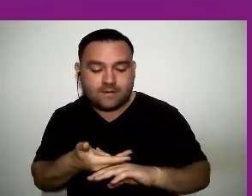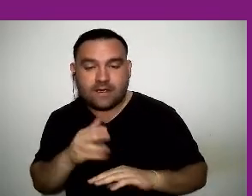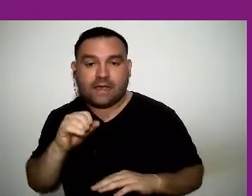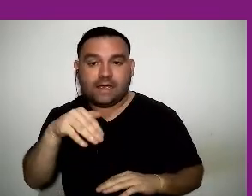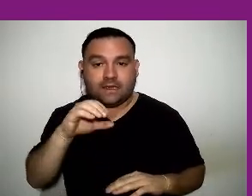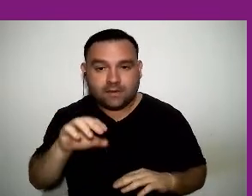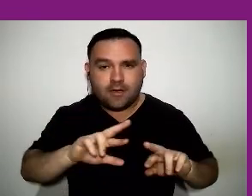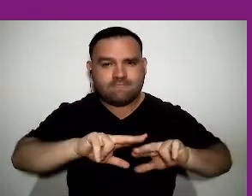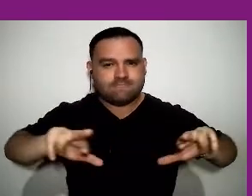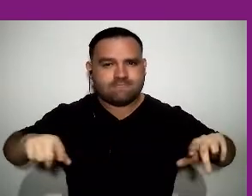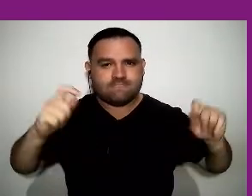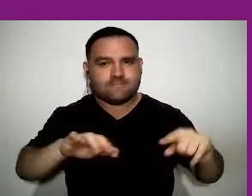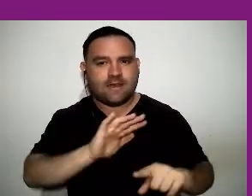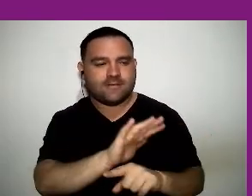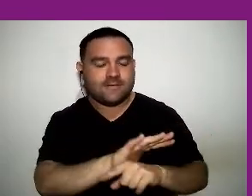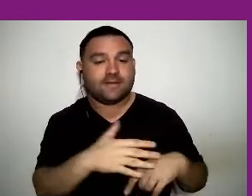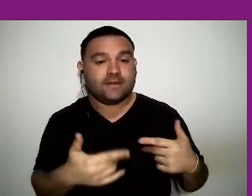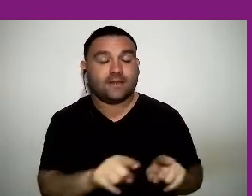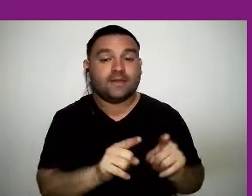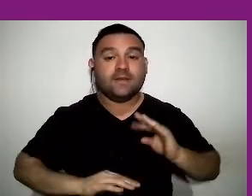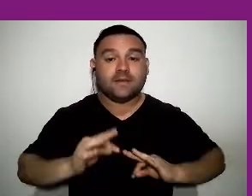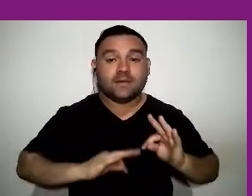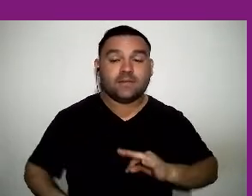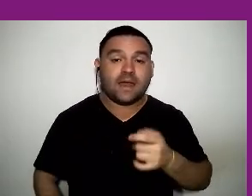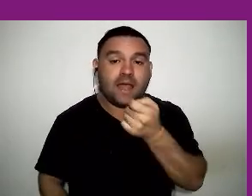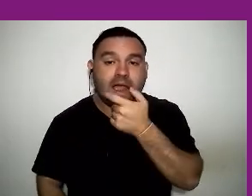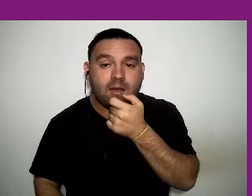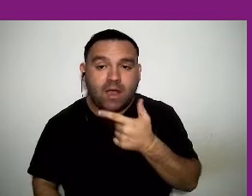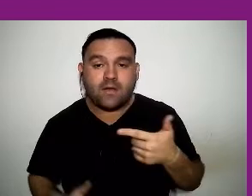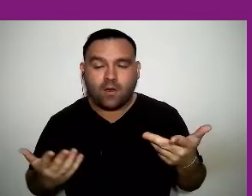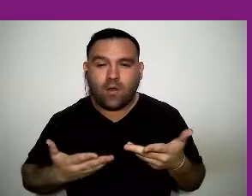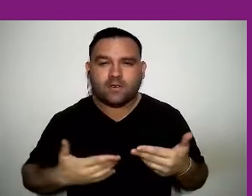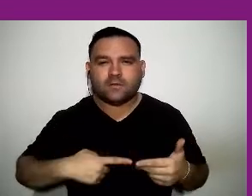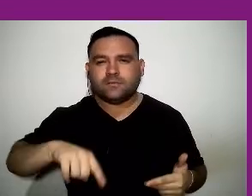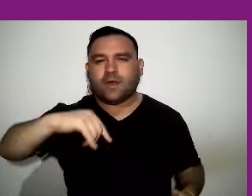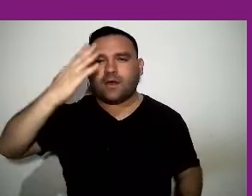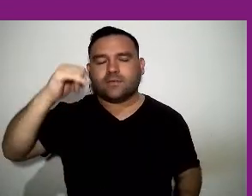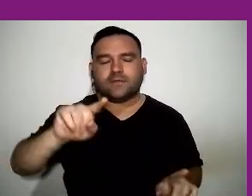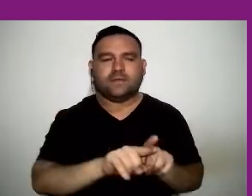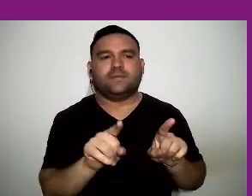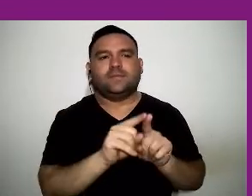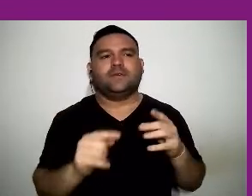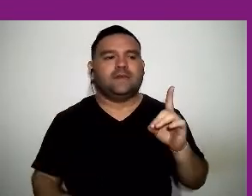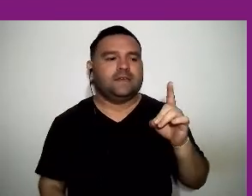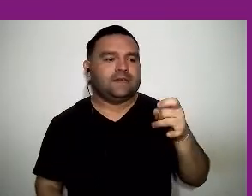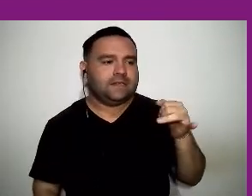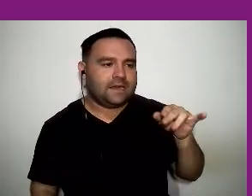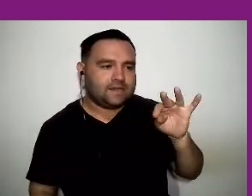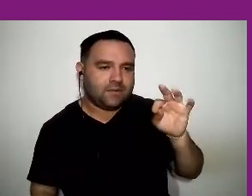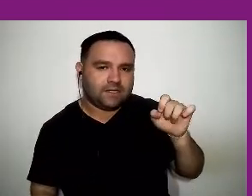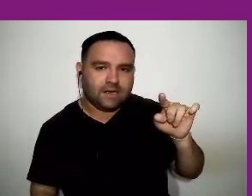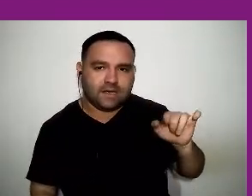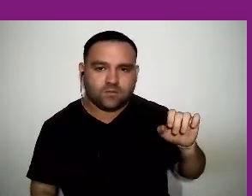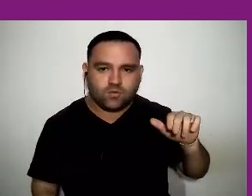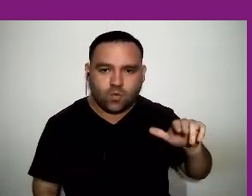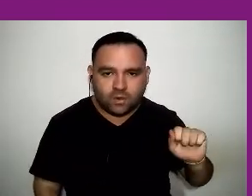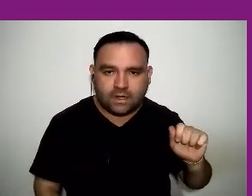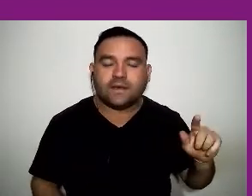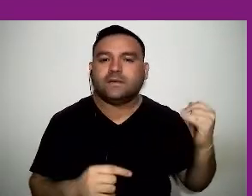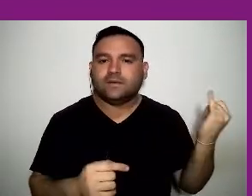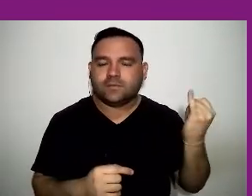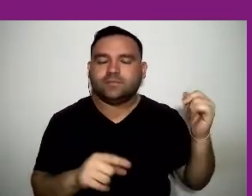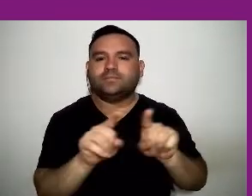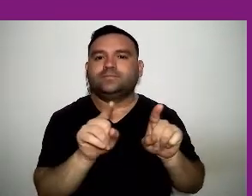ECMO, etc. Terapias farmacológicas, hoje a gente já sabe do papel da dexametasona nessa dose,